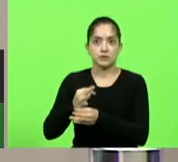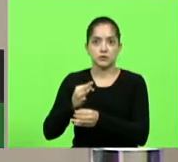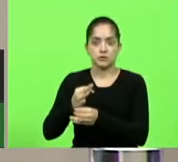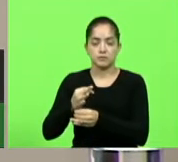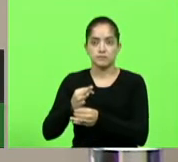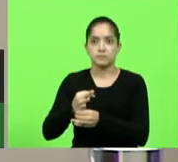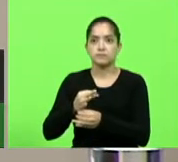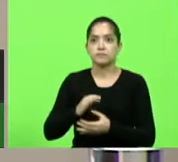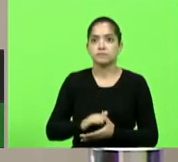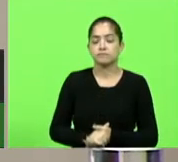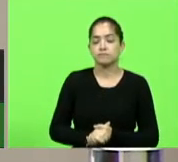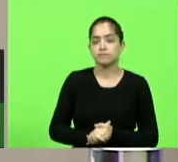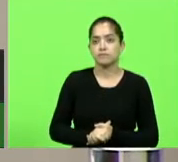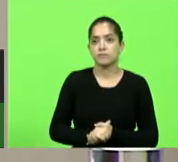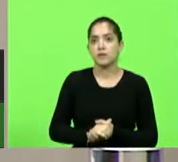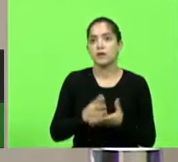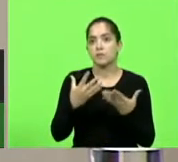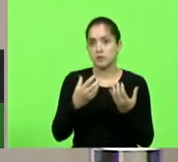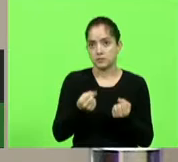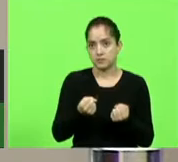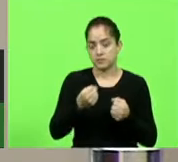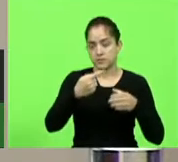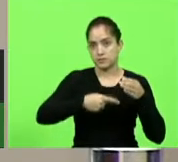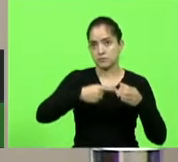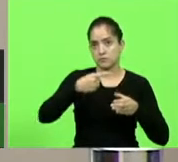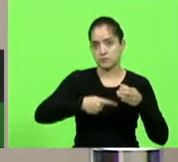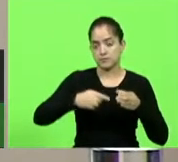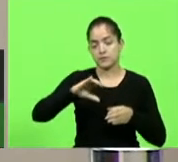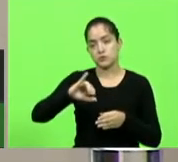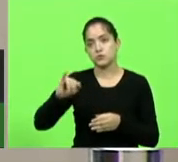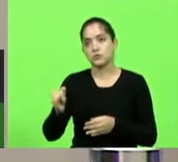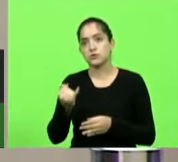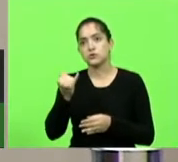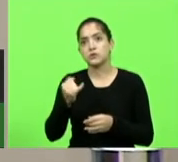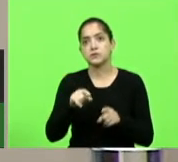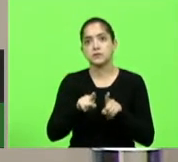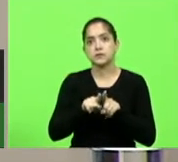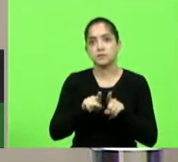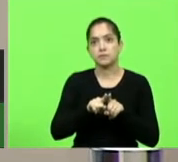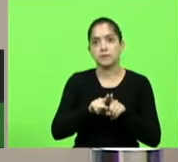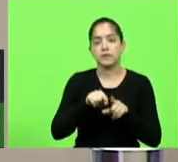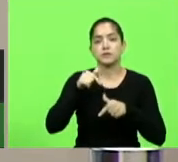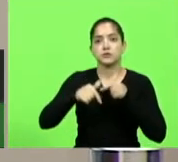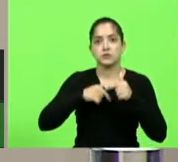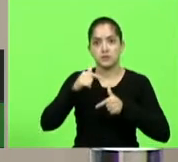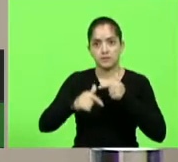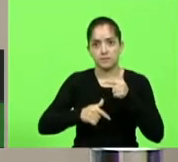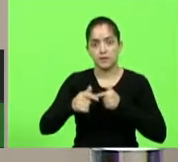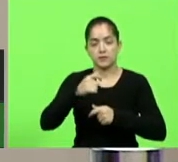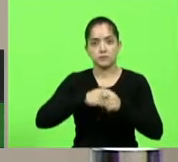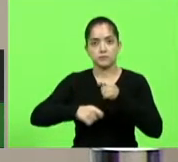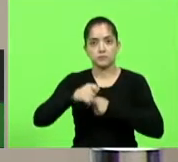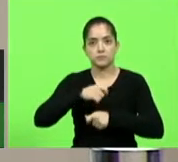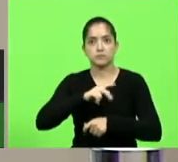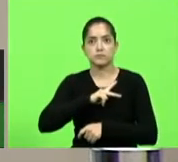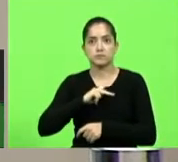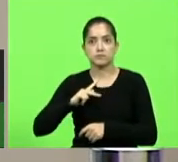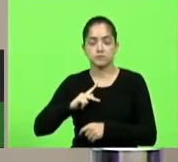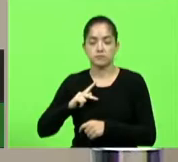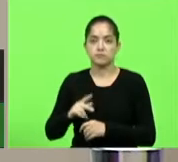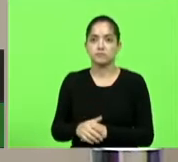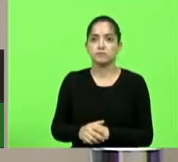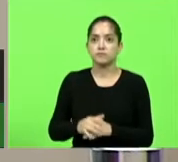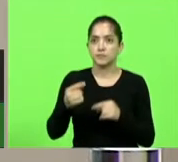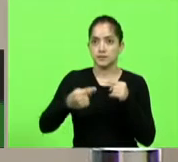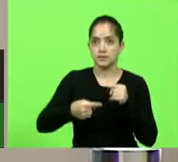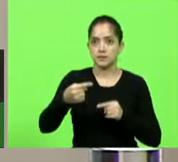global. E pareceres favoráveis das comissões de Constituição, Justiça e Comissão de Trabalho, Administração e Serviço Público. Em